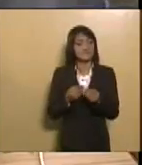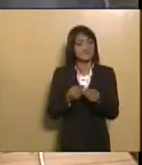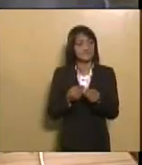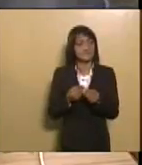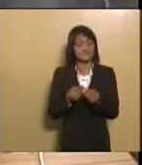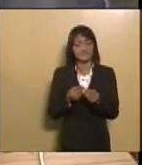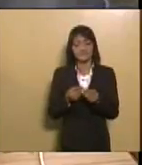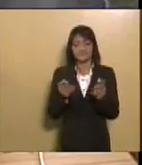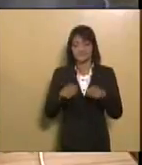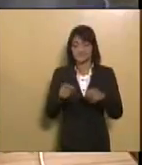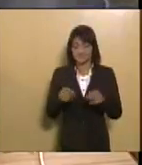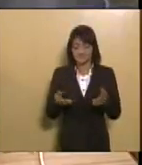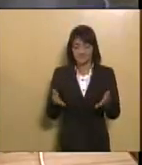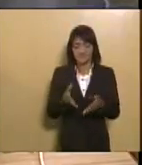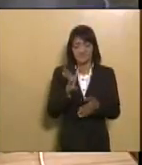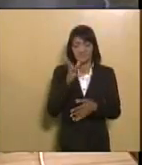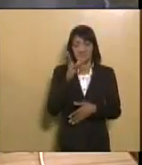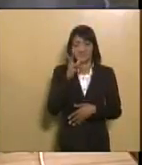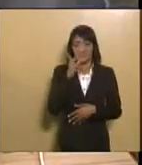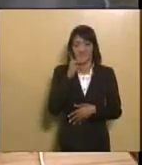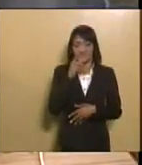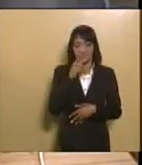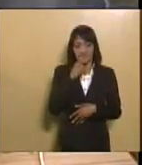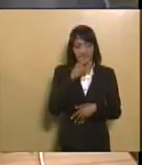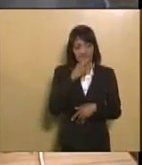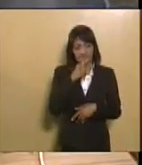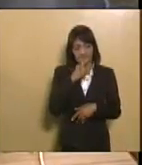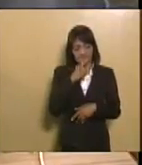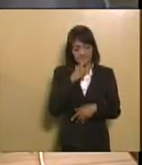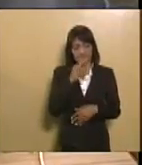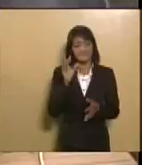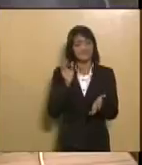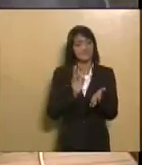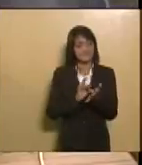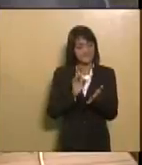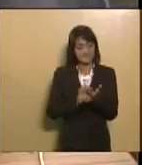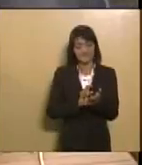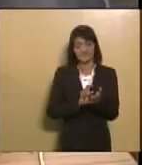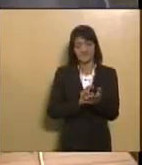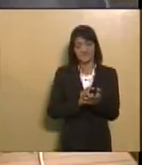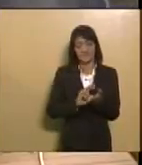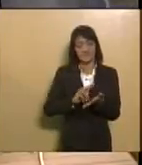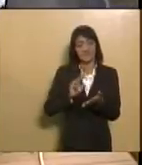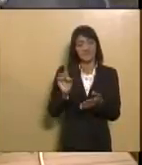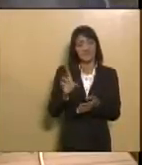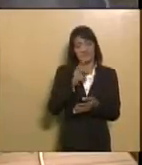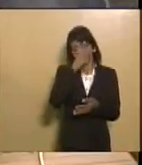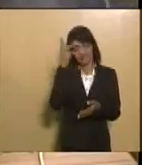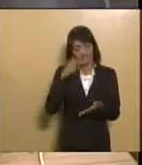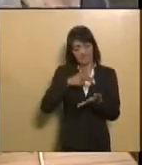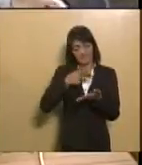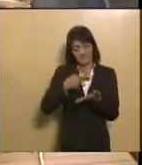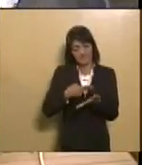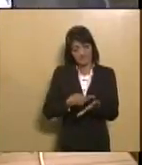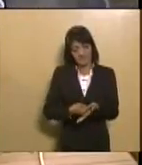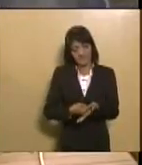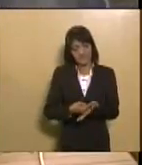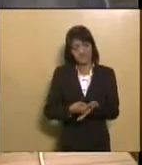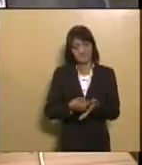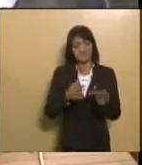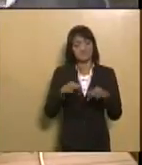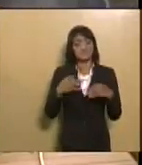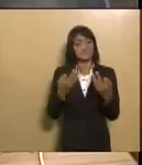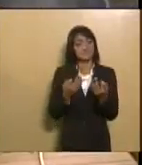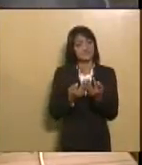processo caminha lentamente para que, de fato, esses pacientes não tenham que deixar suas